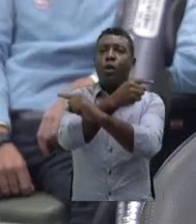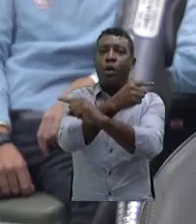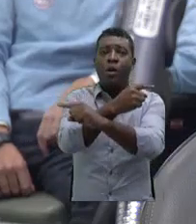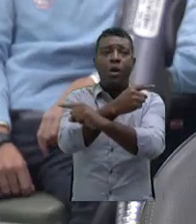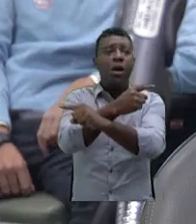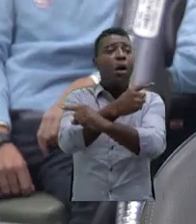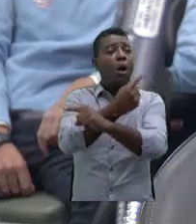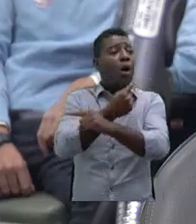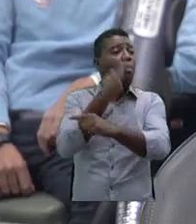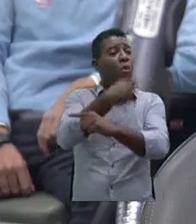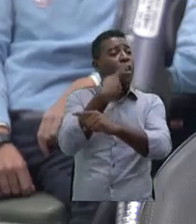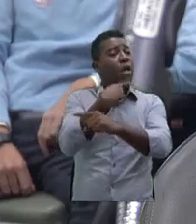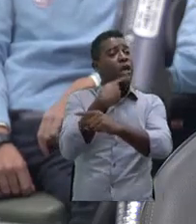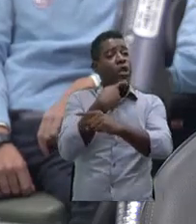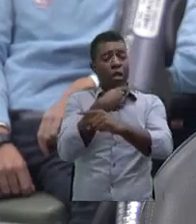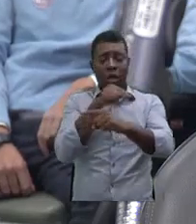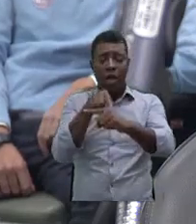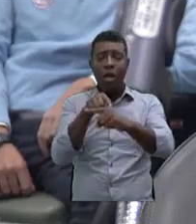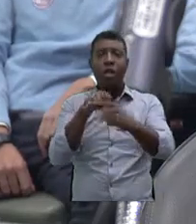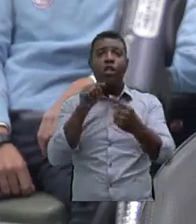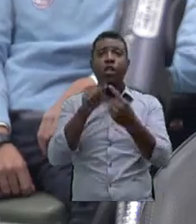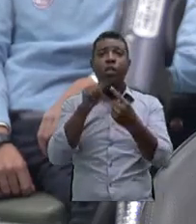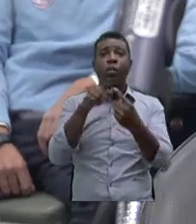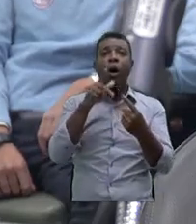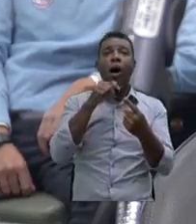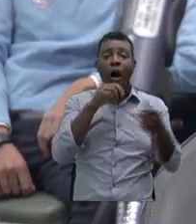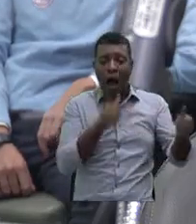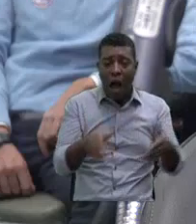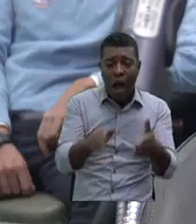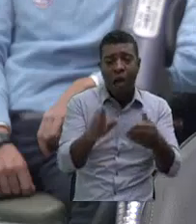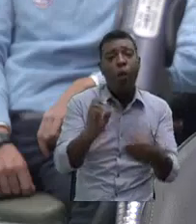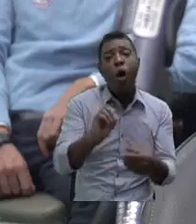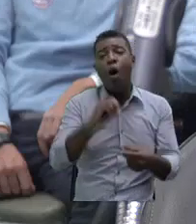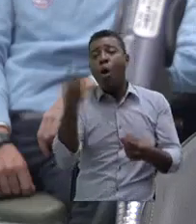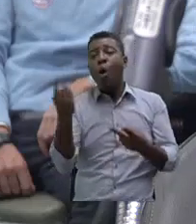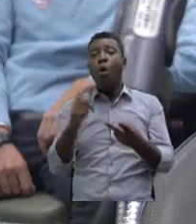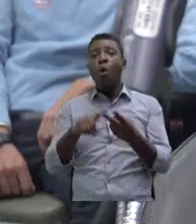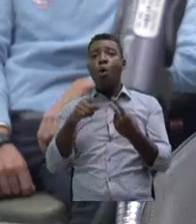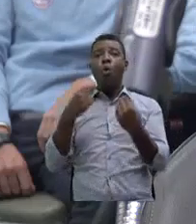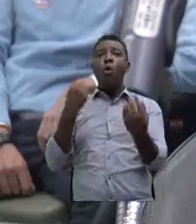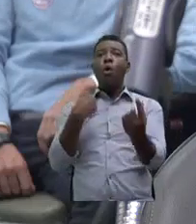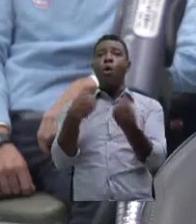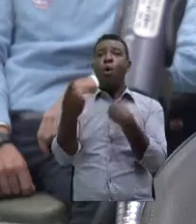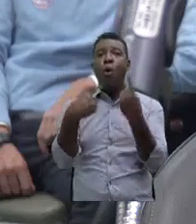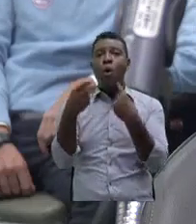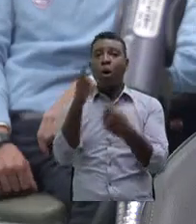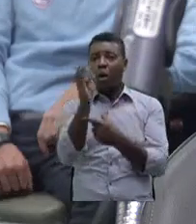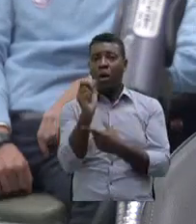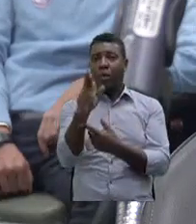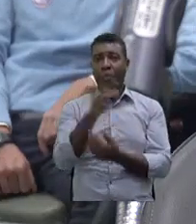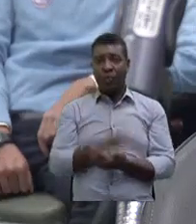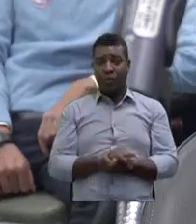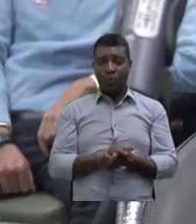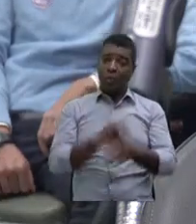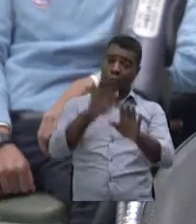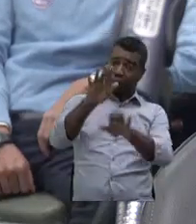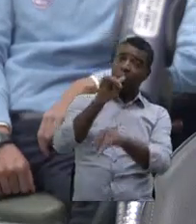privatização, seja das águas, seja das rodovias. Vou pegar o caso concreto de Ouro